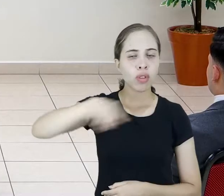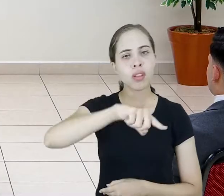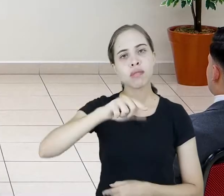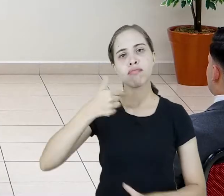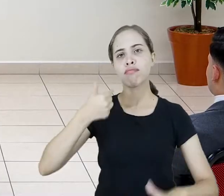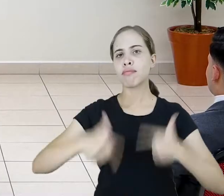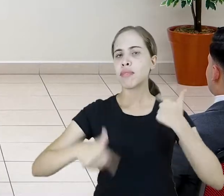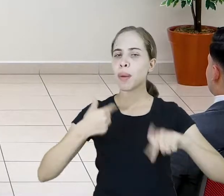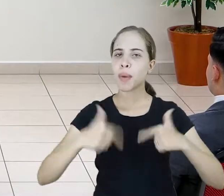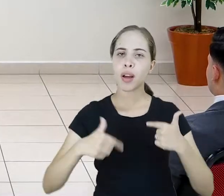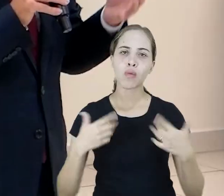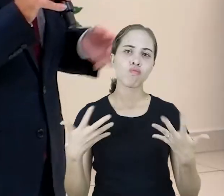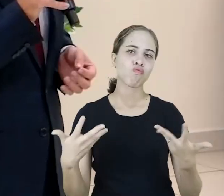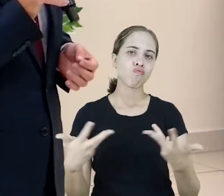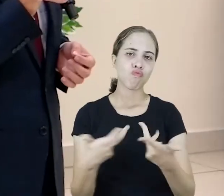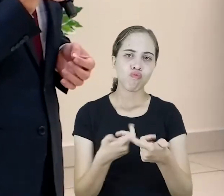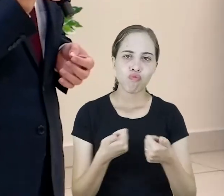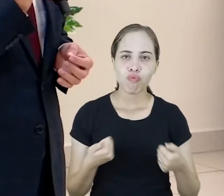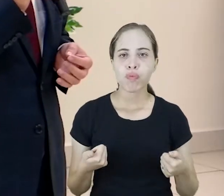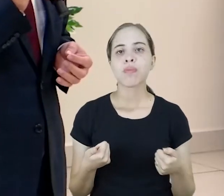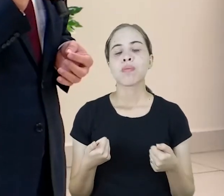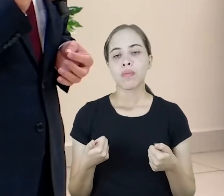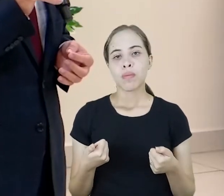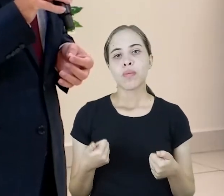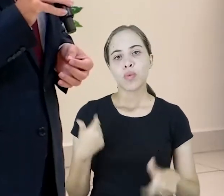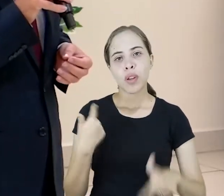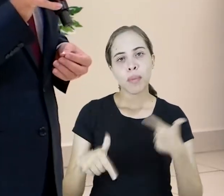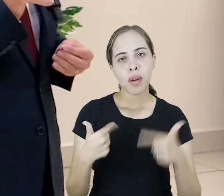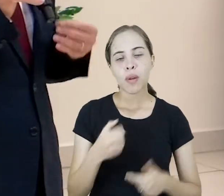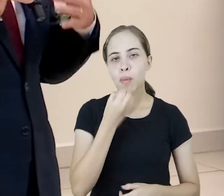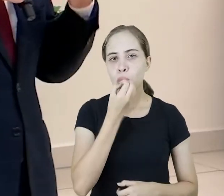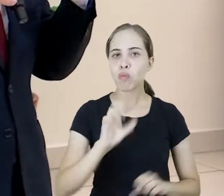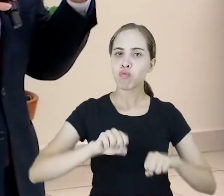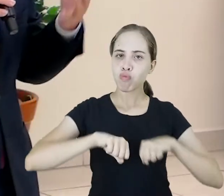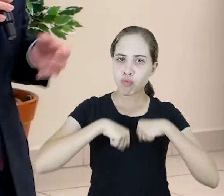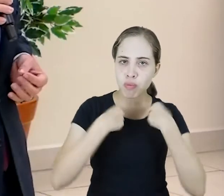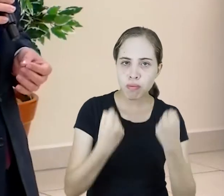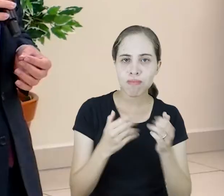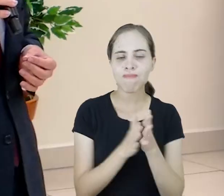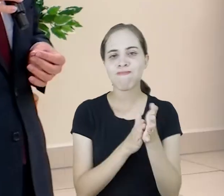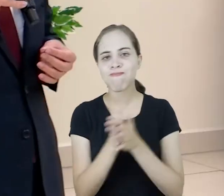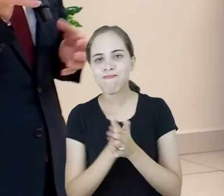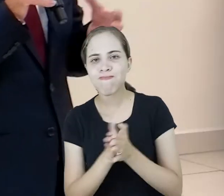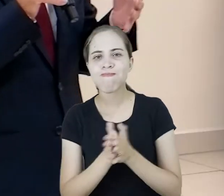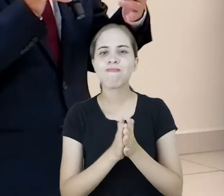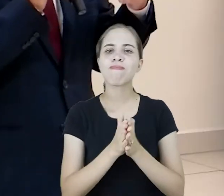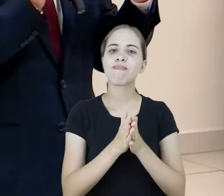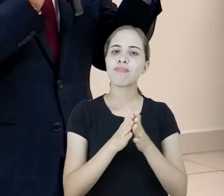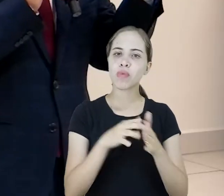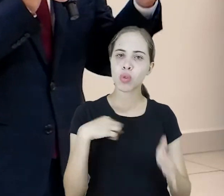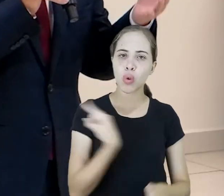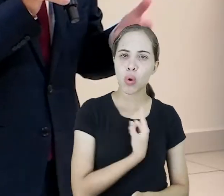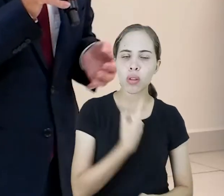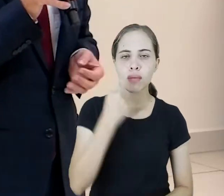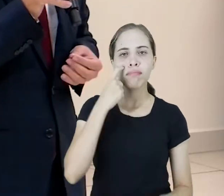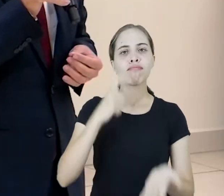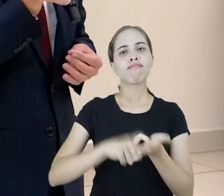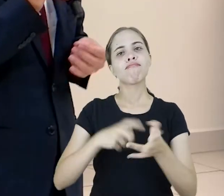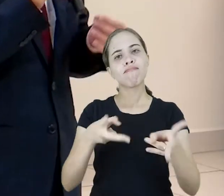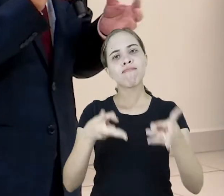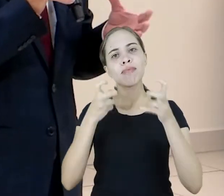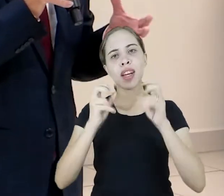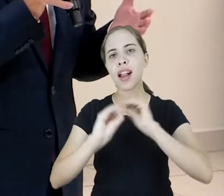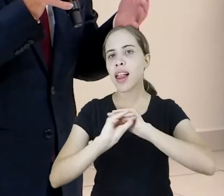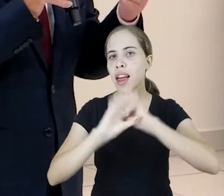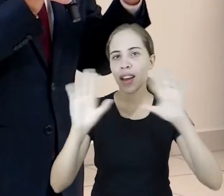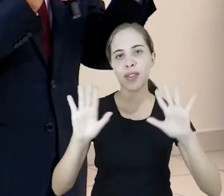um trabalho magnífico, um trabalho muito dedicado, diligente, e podemos perceber claramente